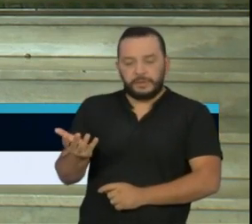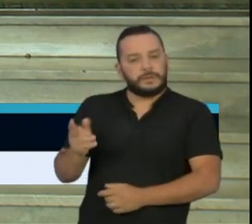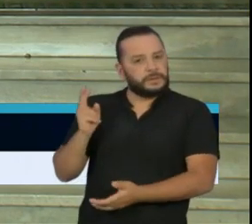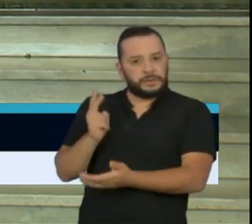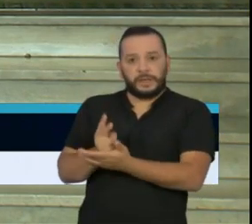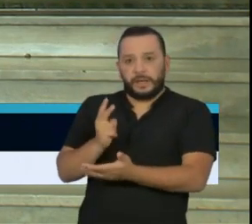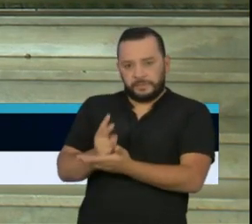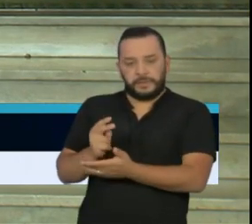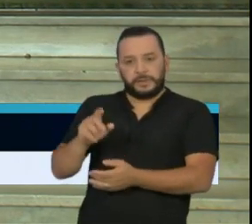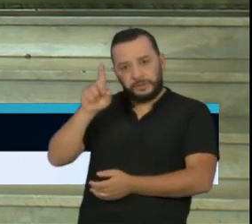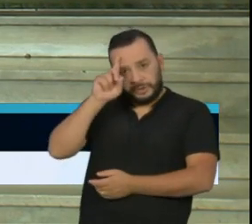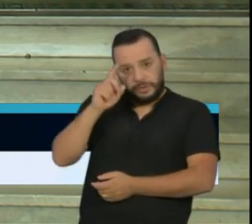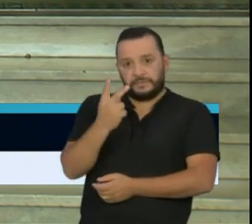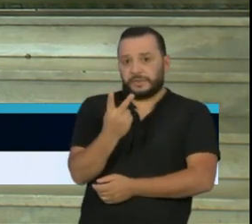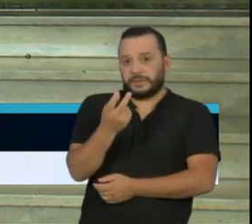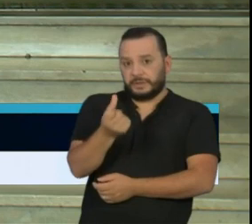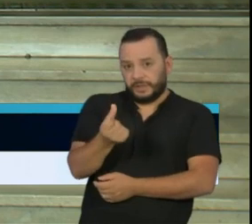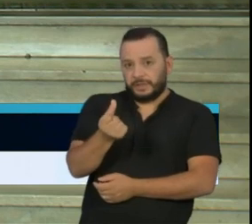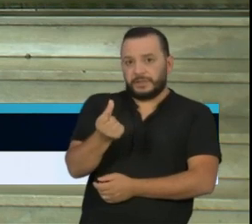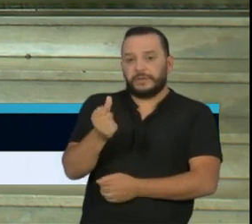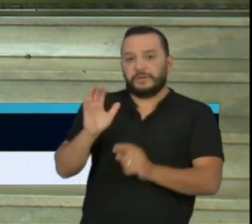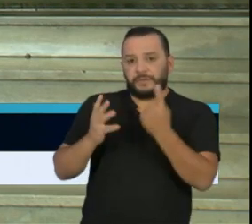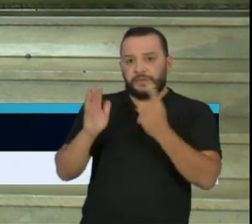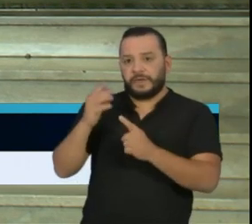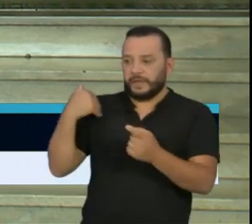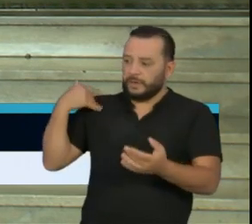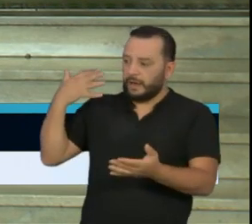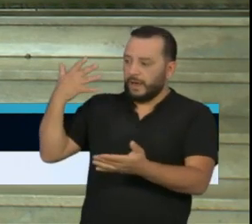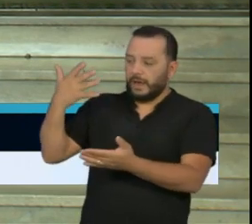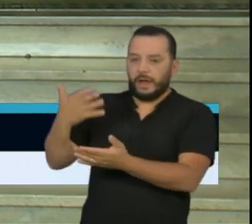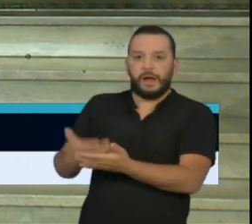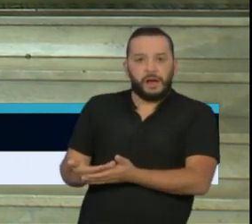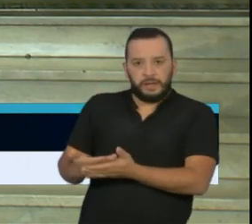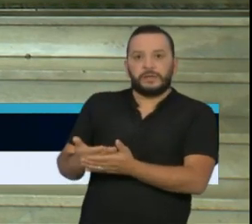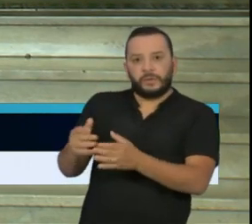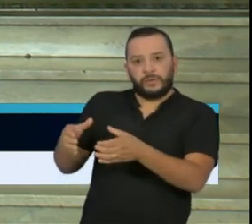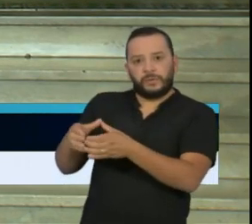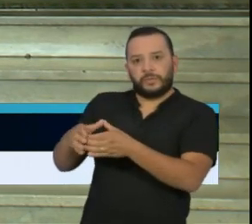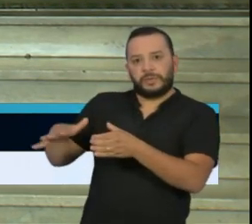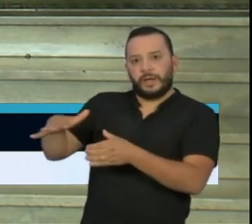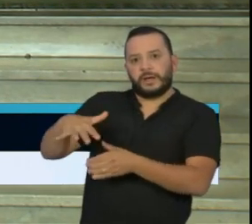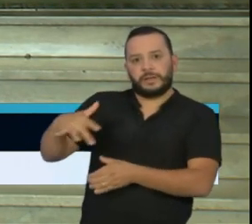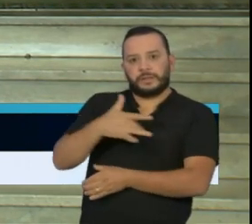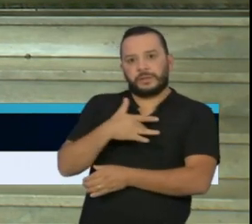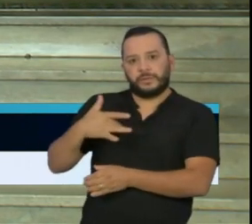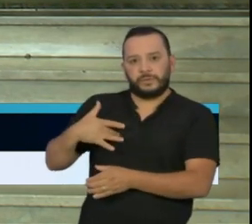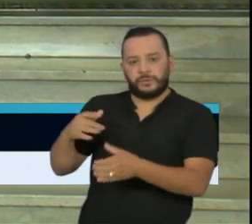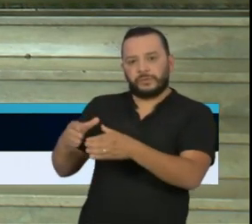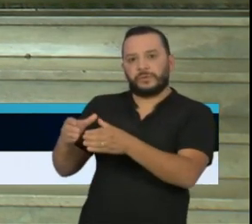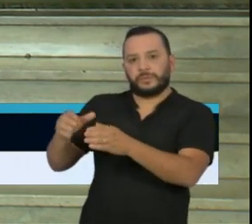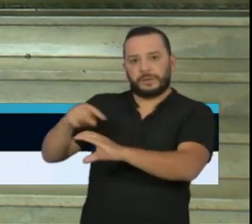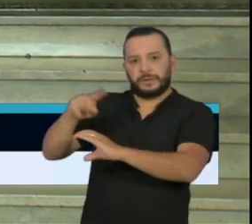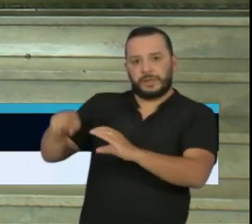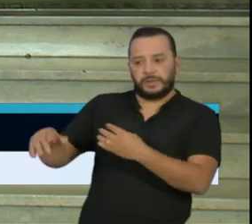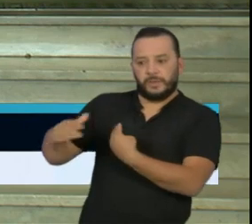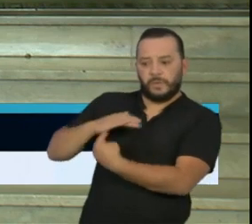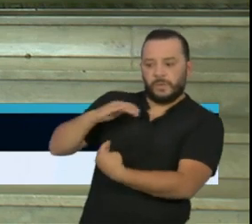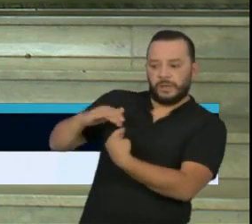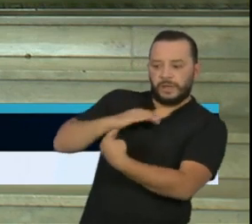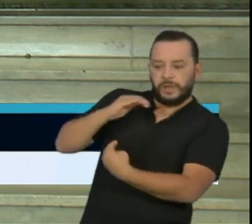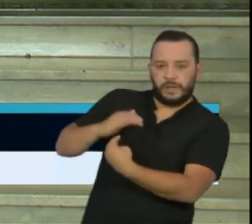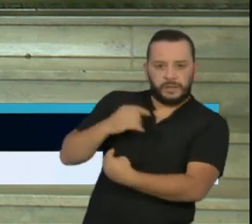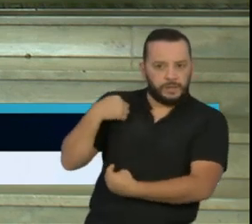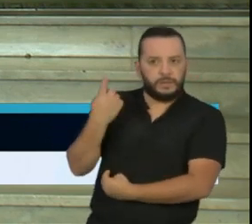dia 26 de fevereiro todas as nossas iniciativas, todas as atitudes e informações